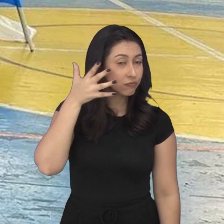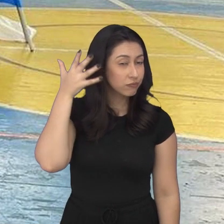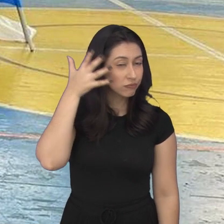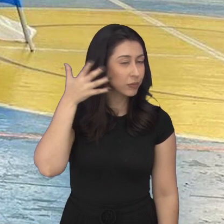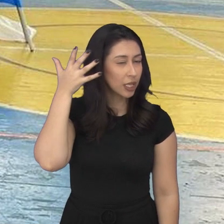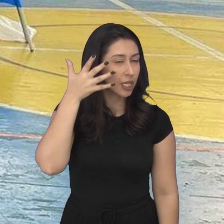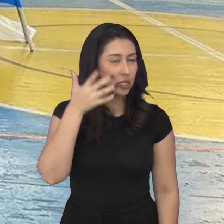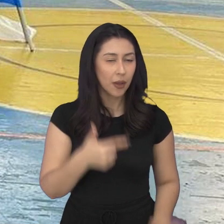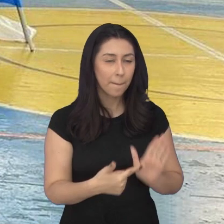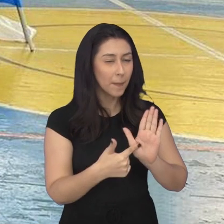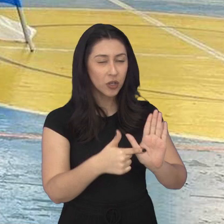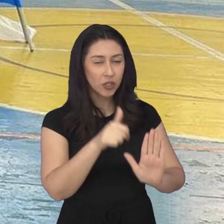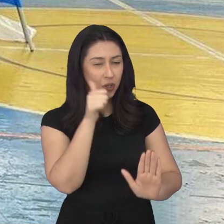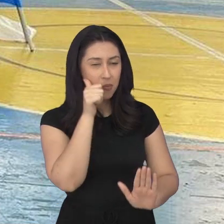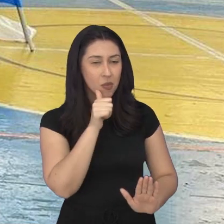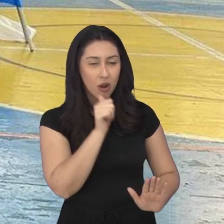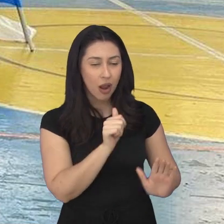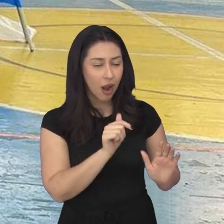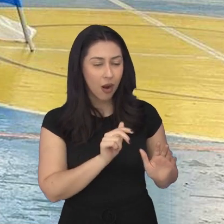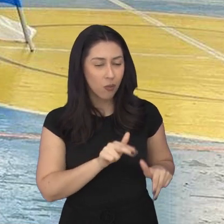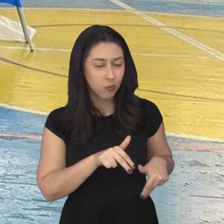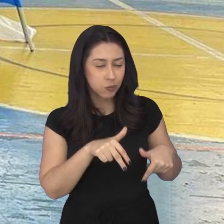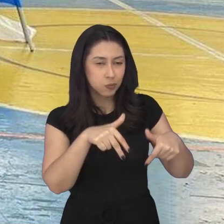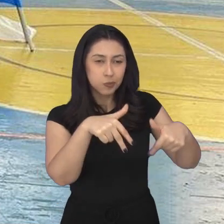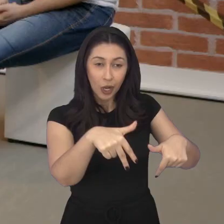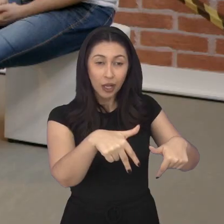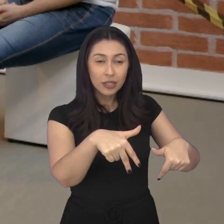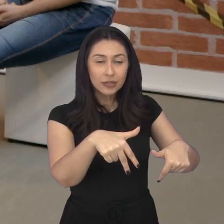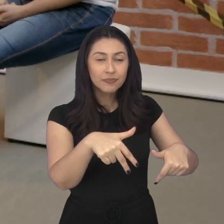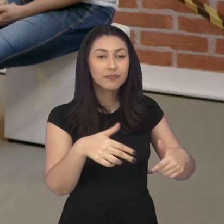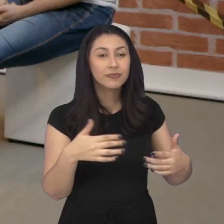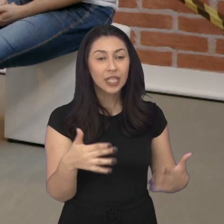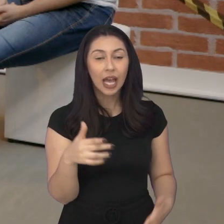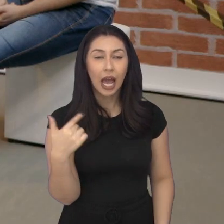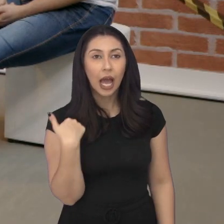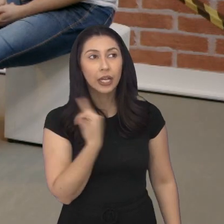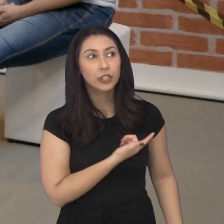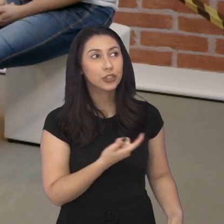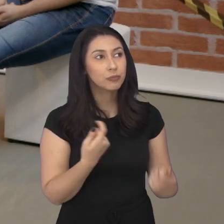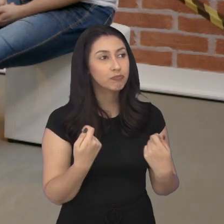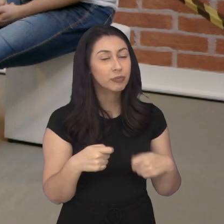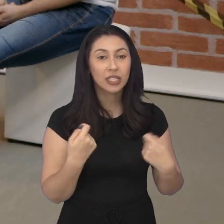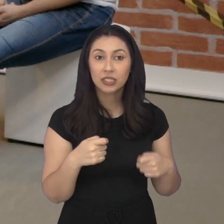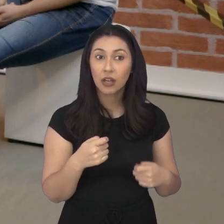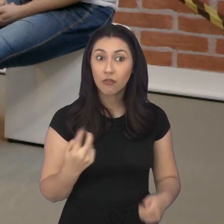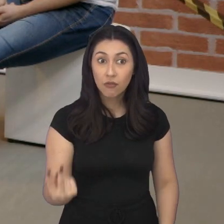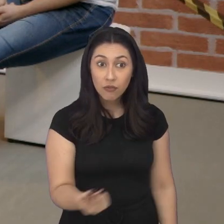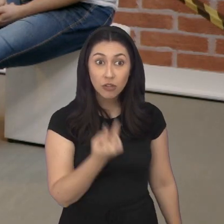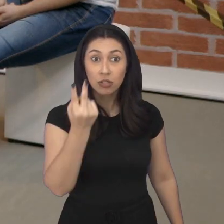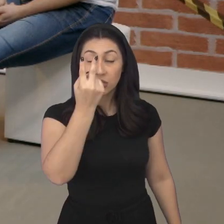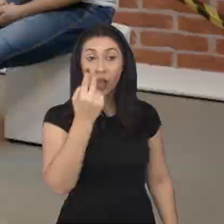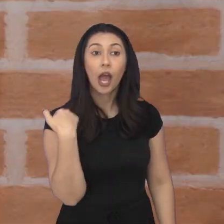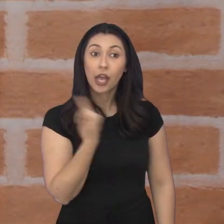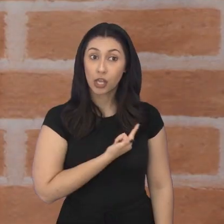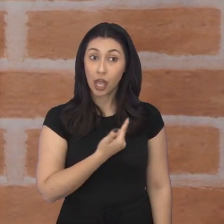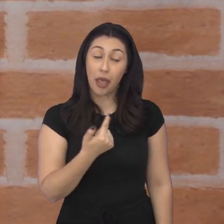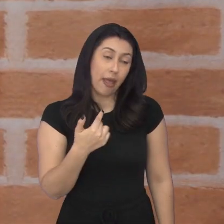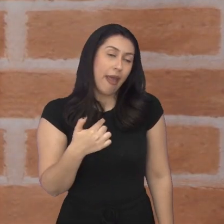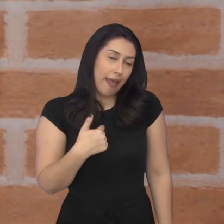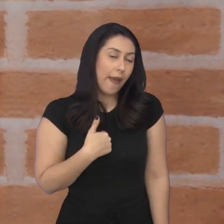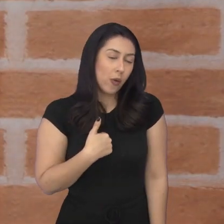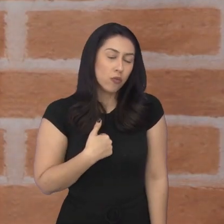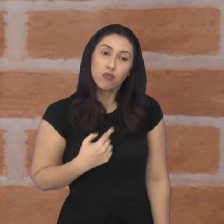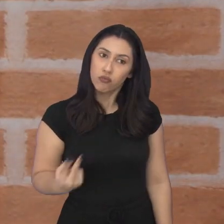Sobre protagonismo feminino, a gente tem que valorizar, né, a gente valoriza muito, né, a produção local, eu